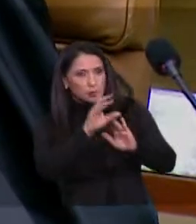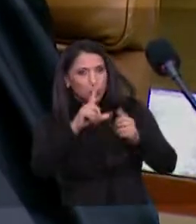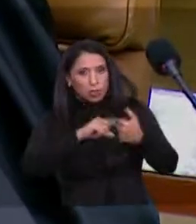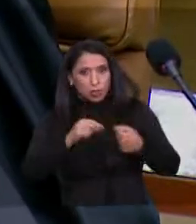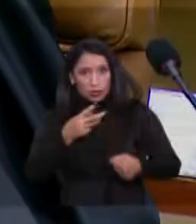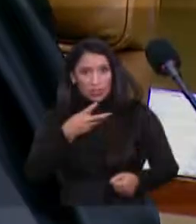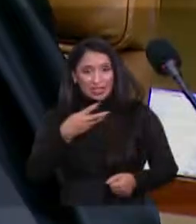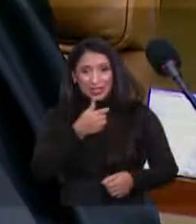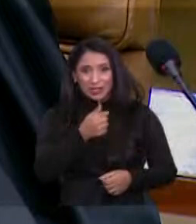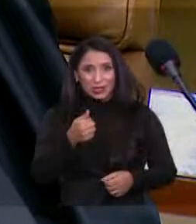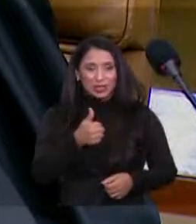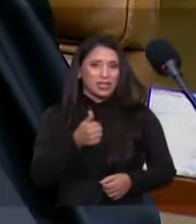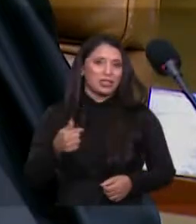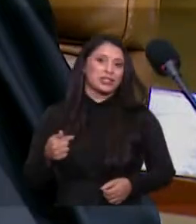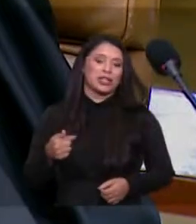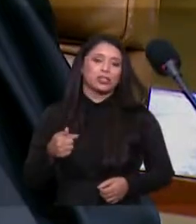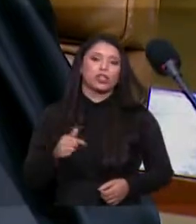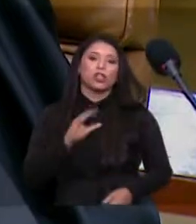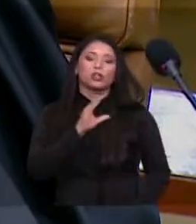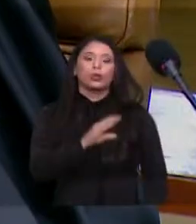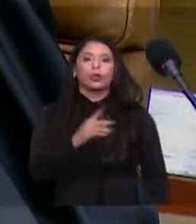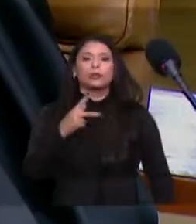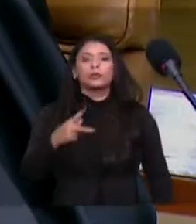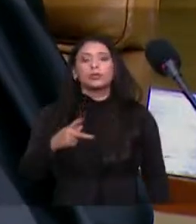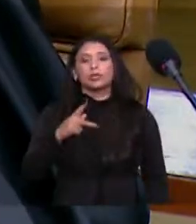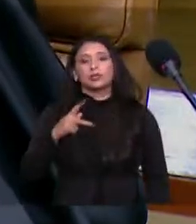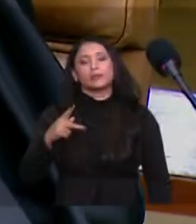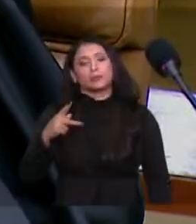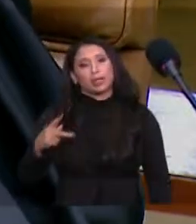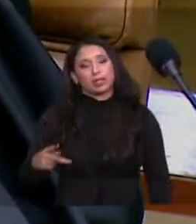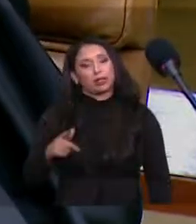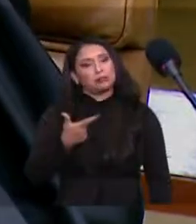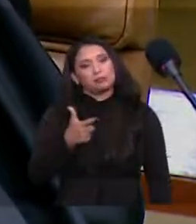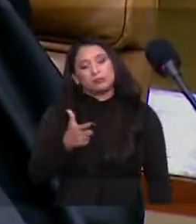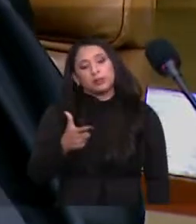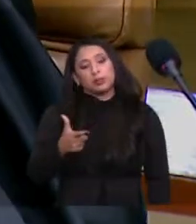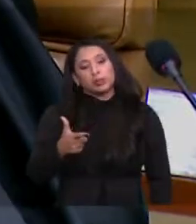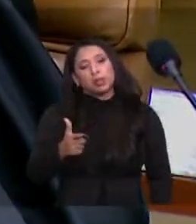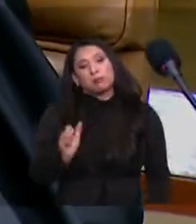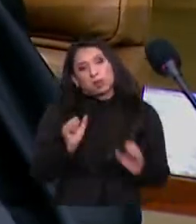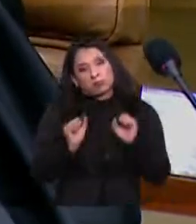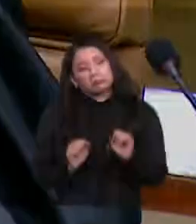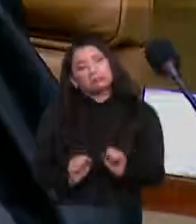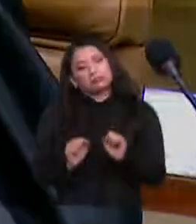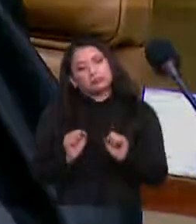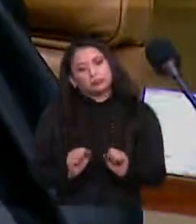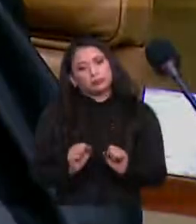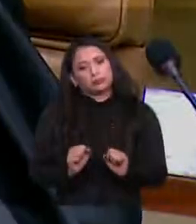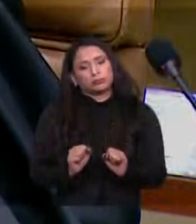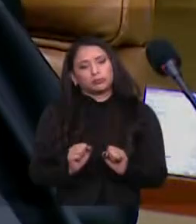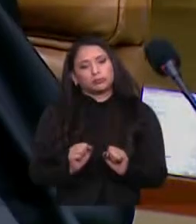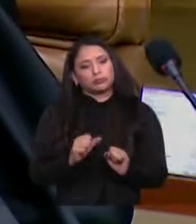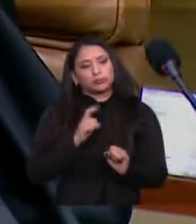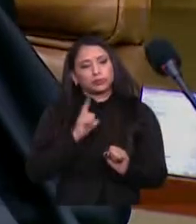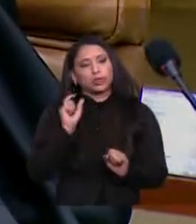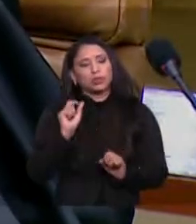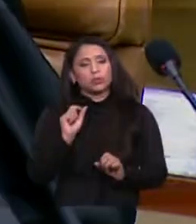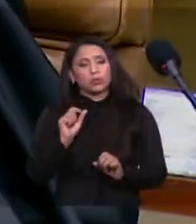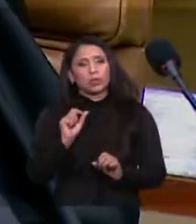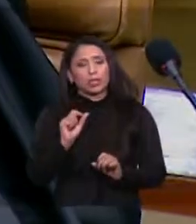317 do Código Penal E é claro que poderia e pode servir a exasperação da pena